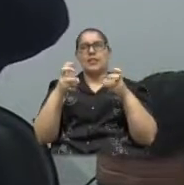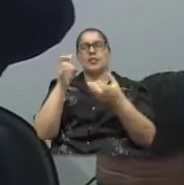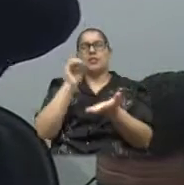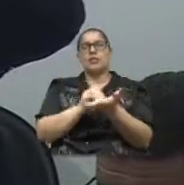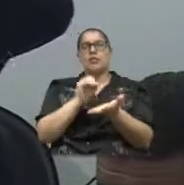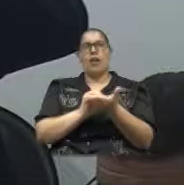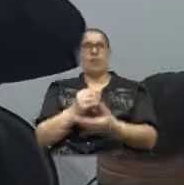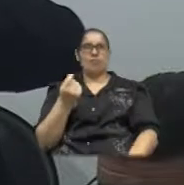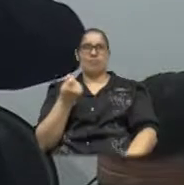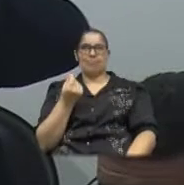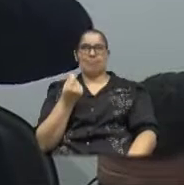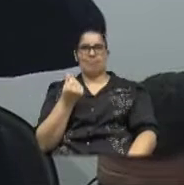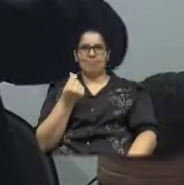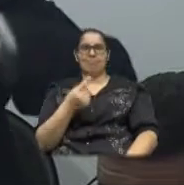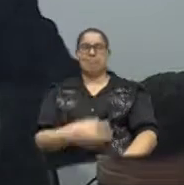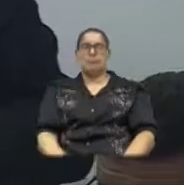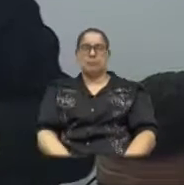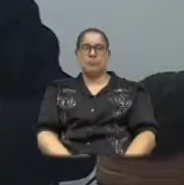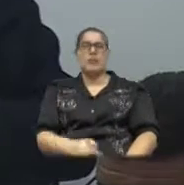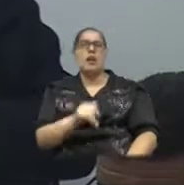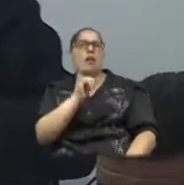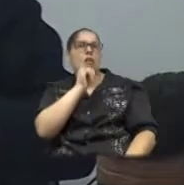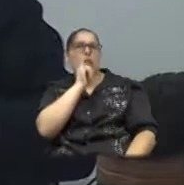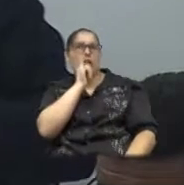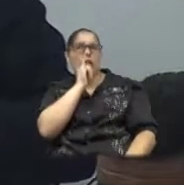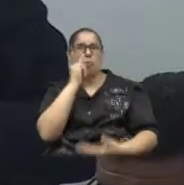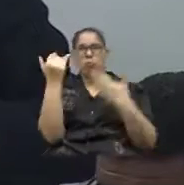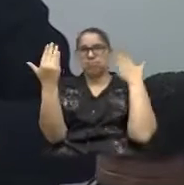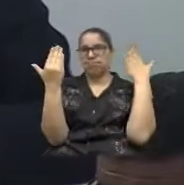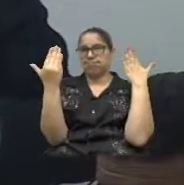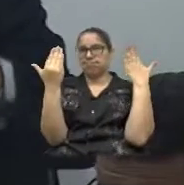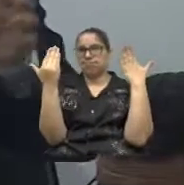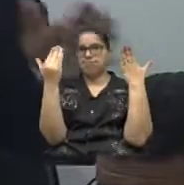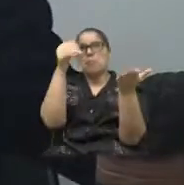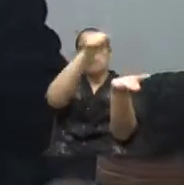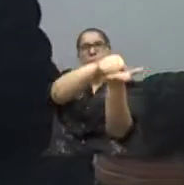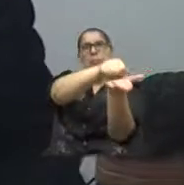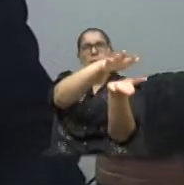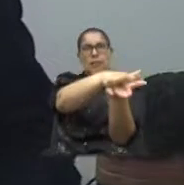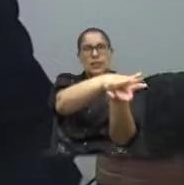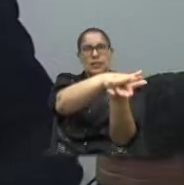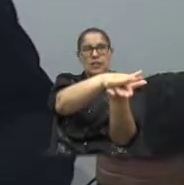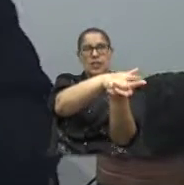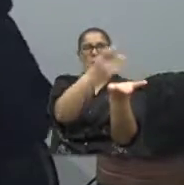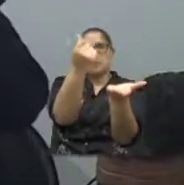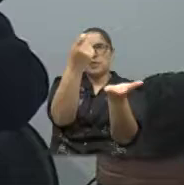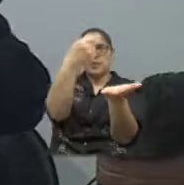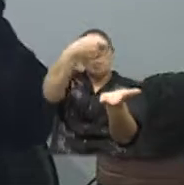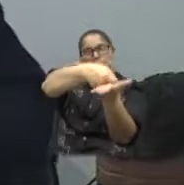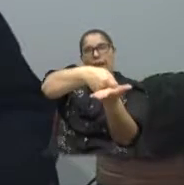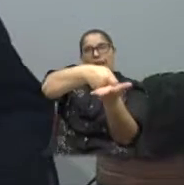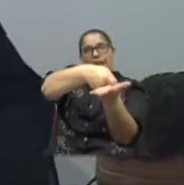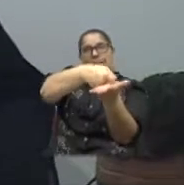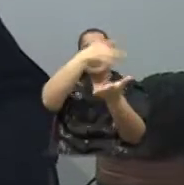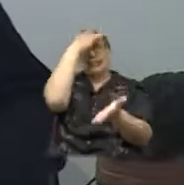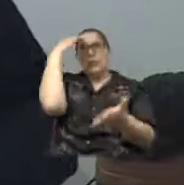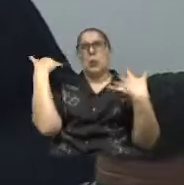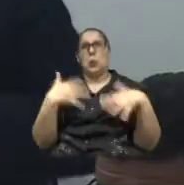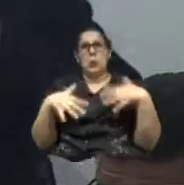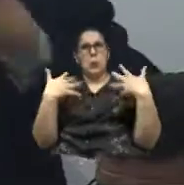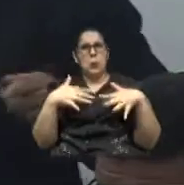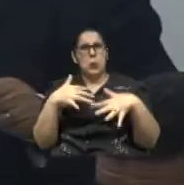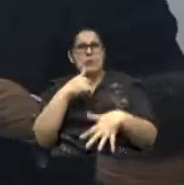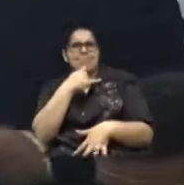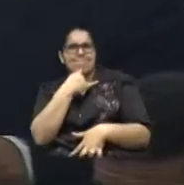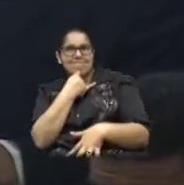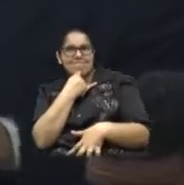são multados os veículos? Porque quando mexe no bolso, as pessoas sentem. Então